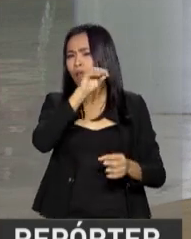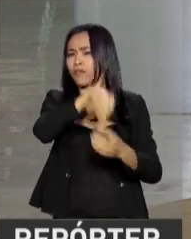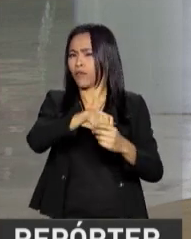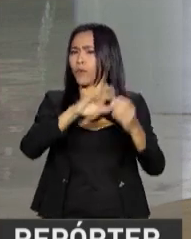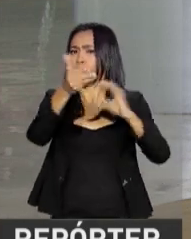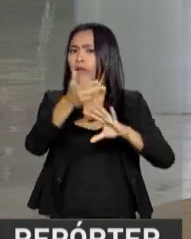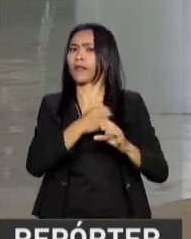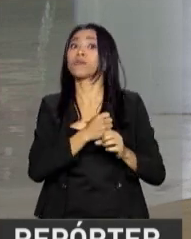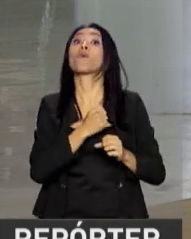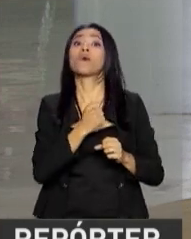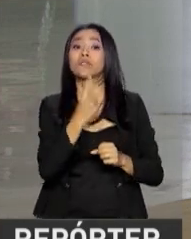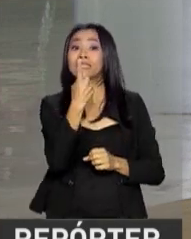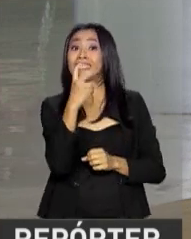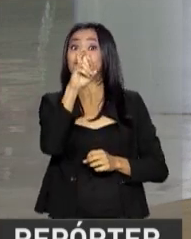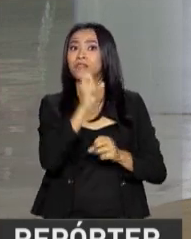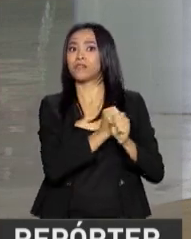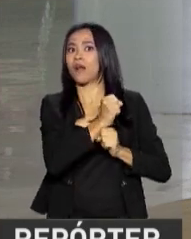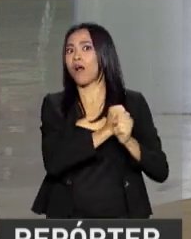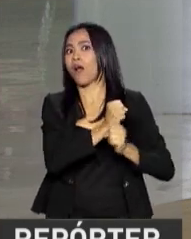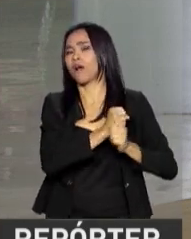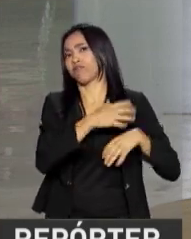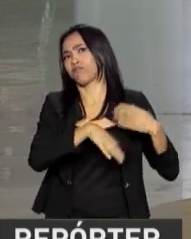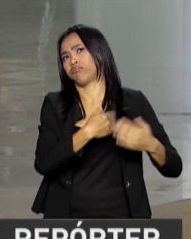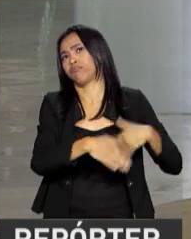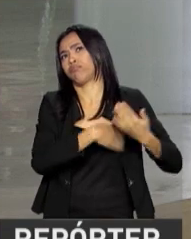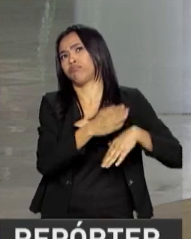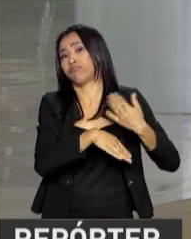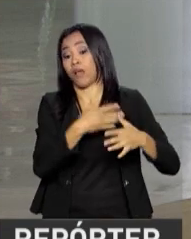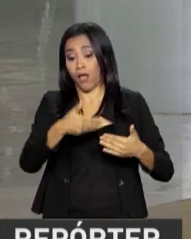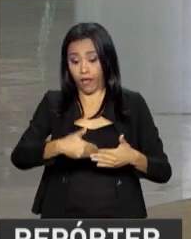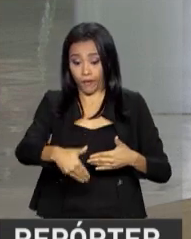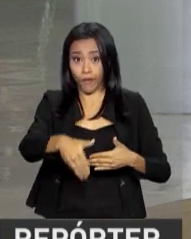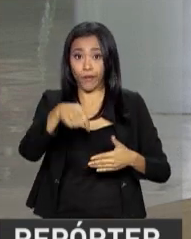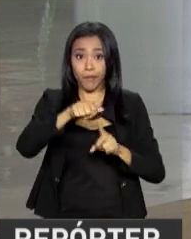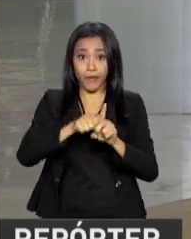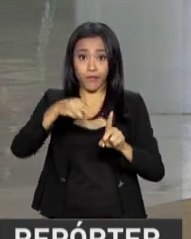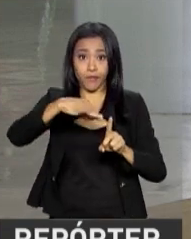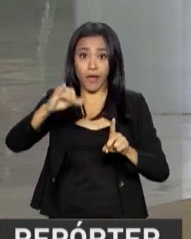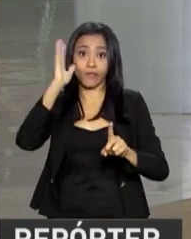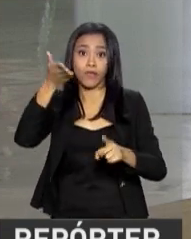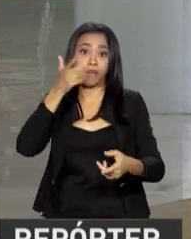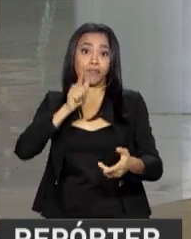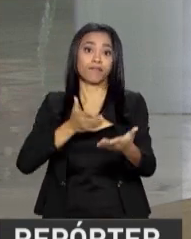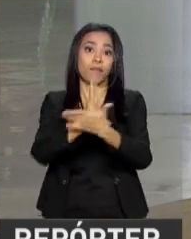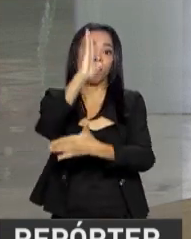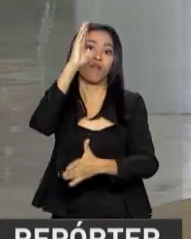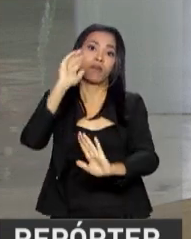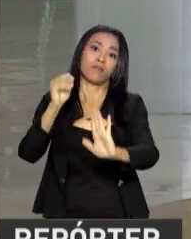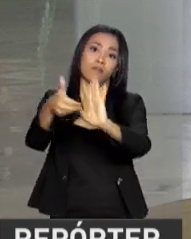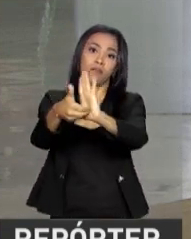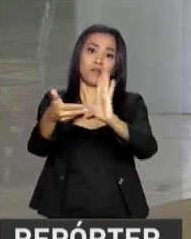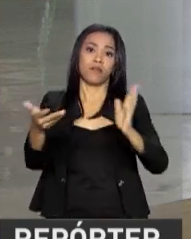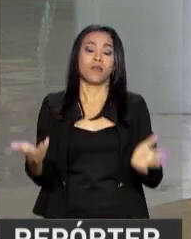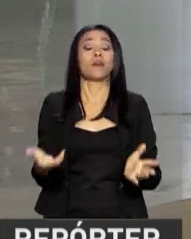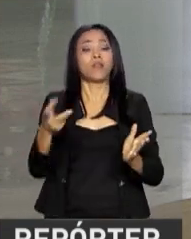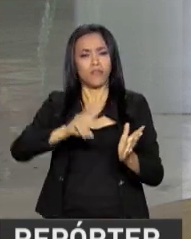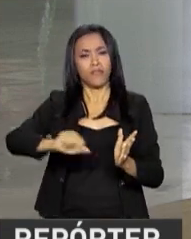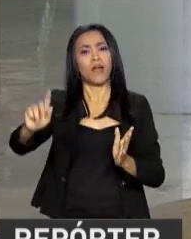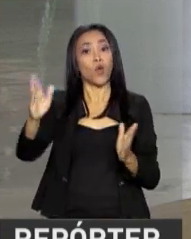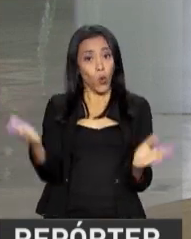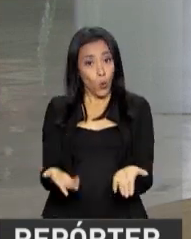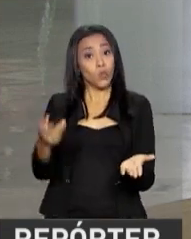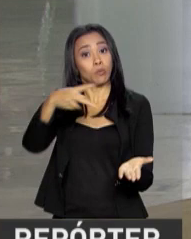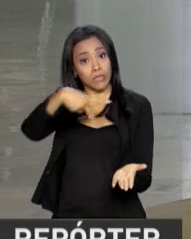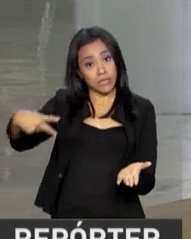há cerca de 15 anos e só agora em março foi aprovado na câmara dos deputados ea sanção vai ocorrer